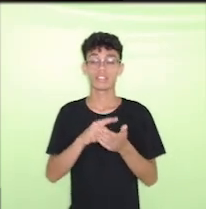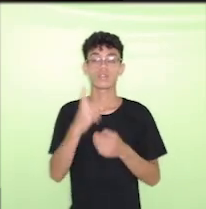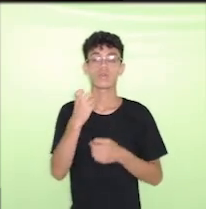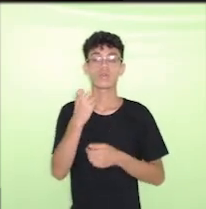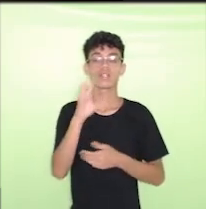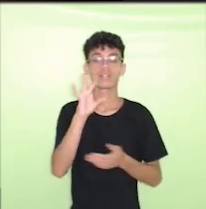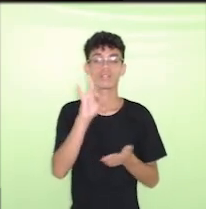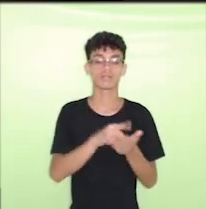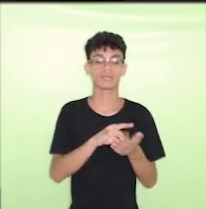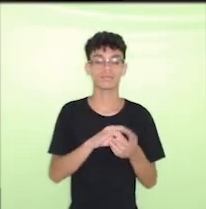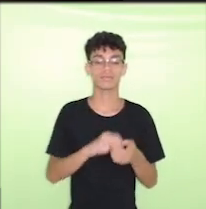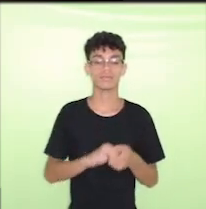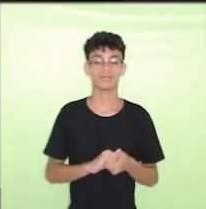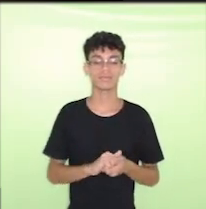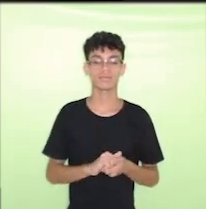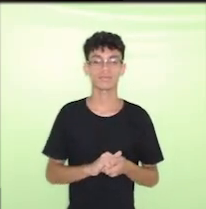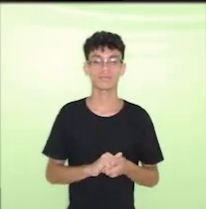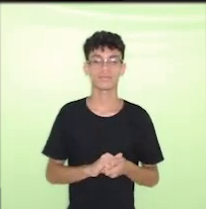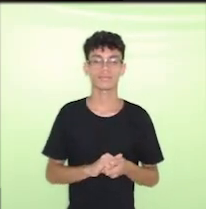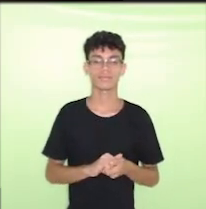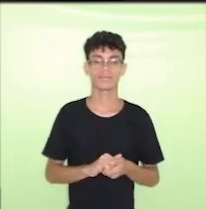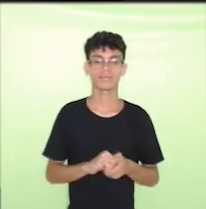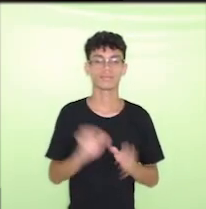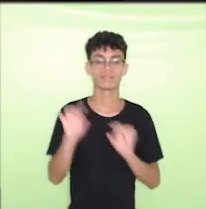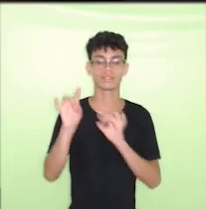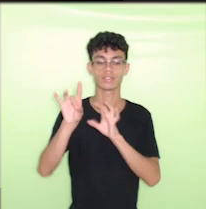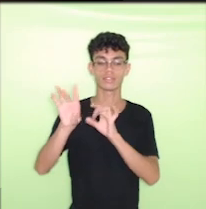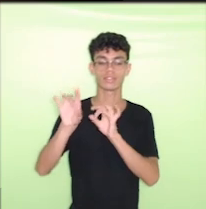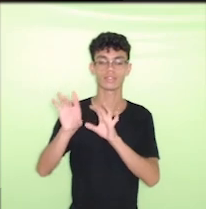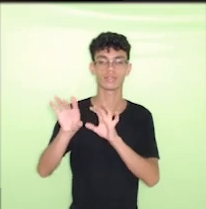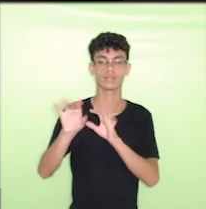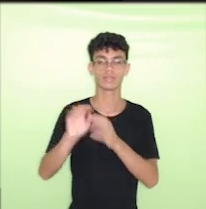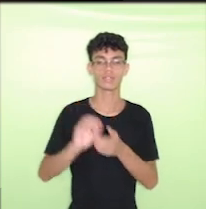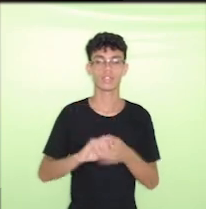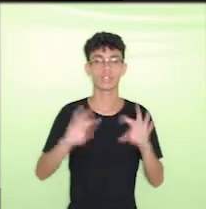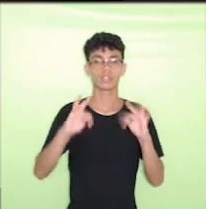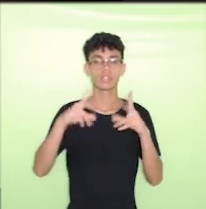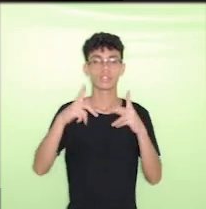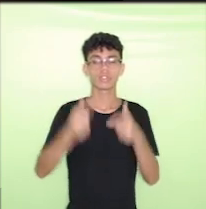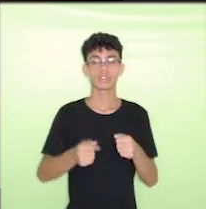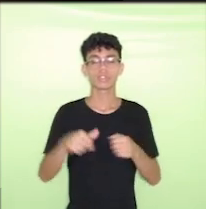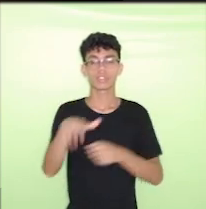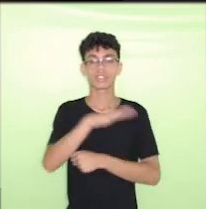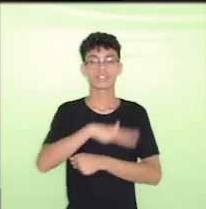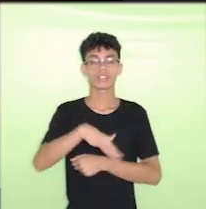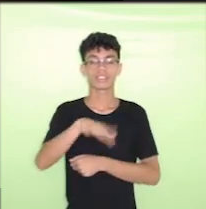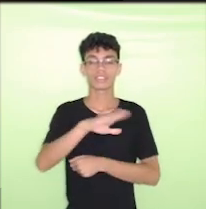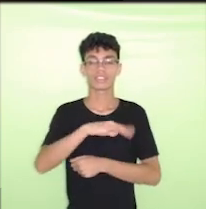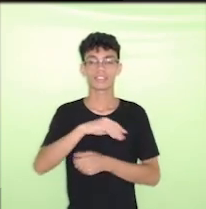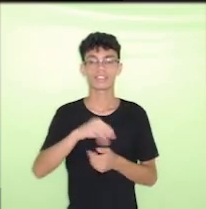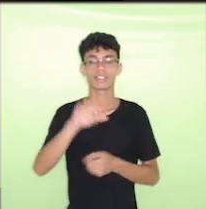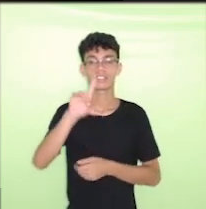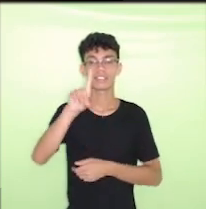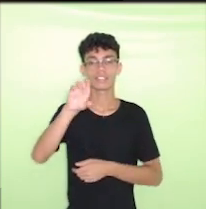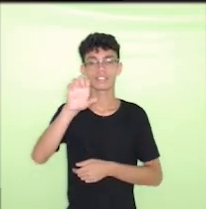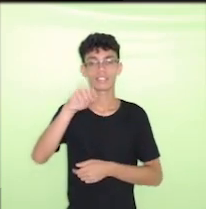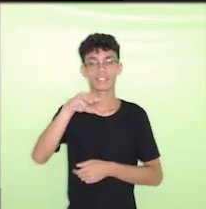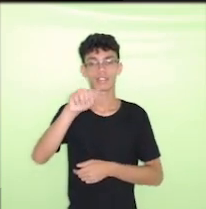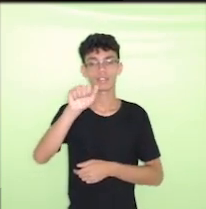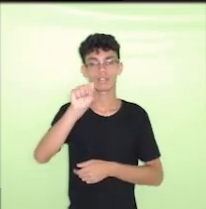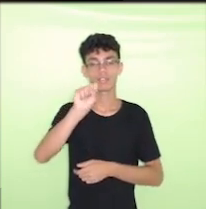esta, a técnica. Bem, tudo isto se arrasta em demasia para o meu